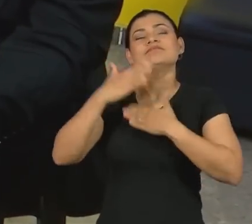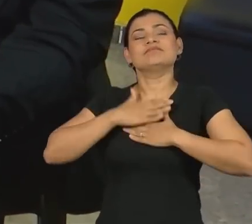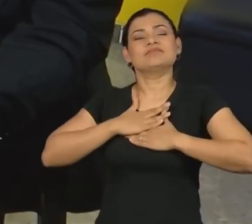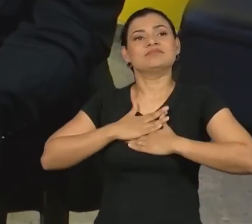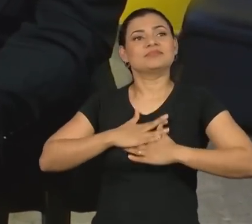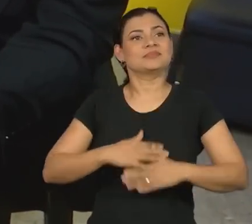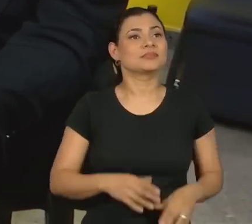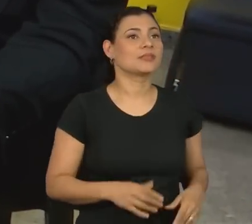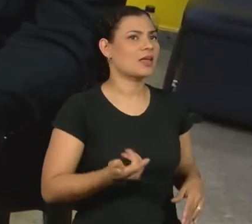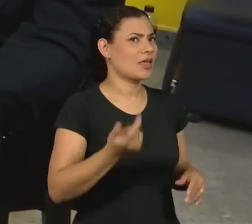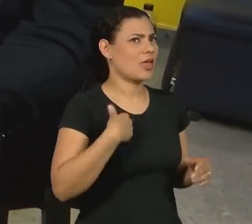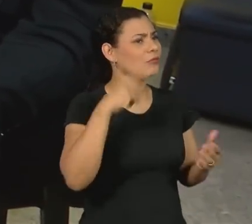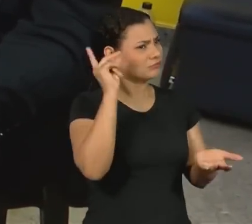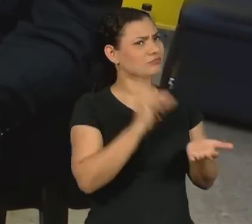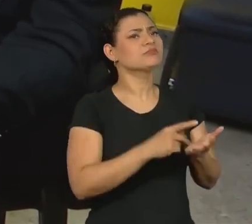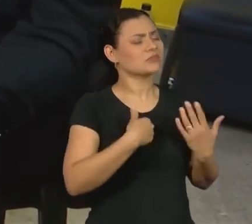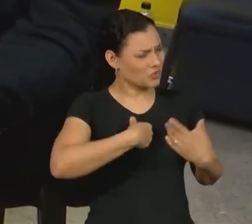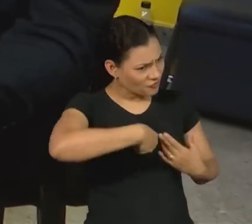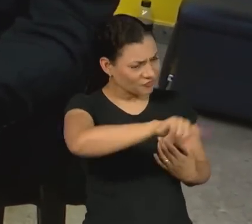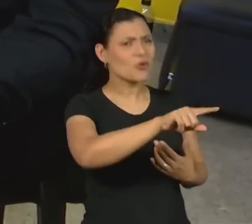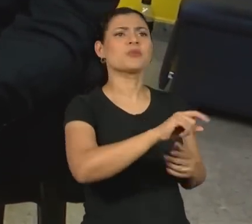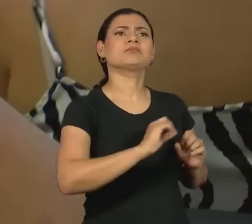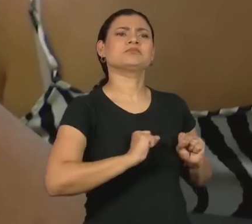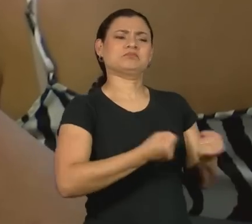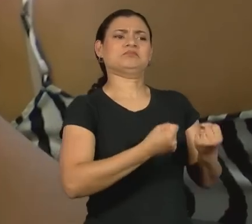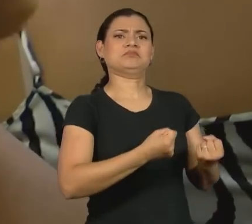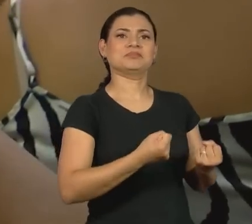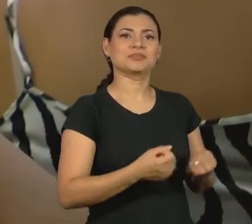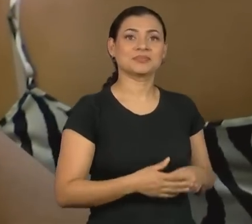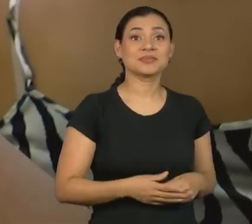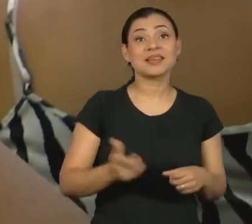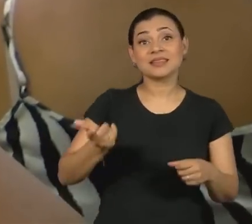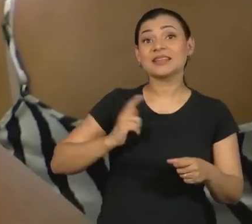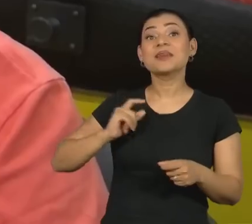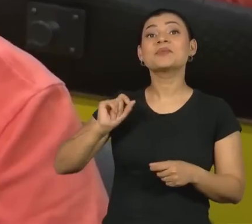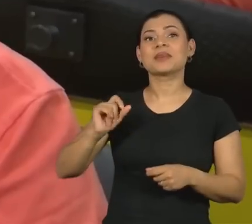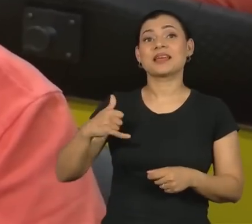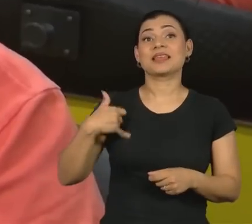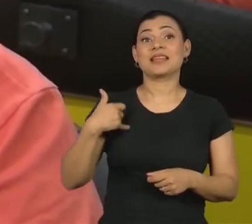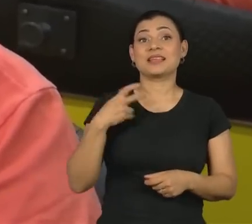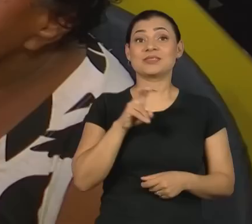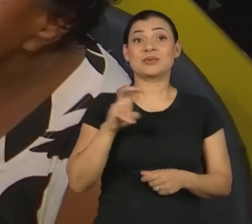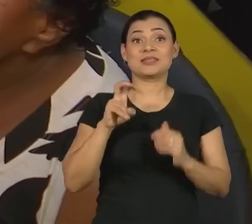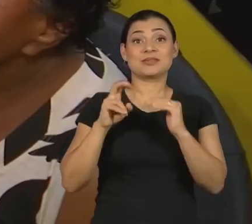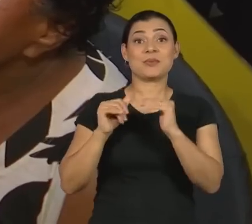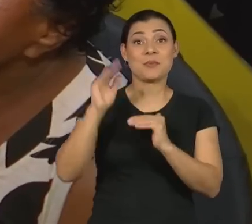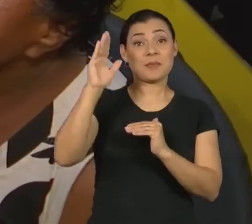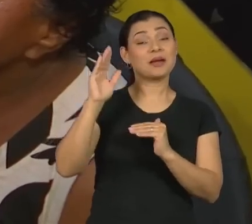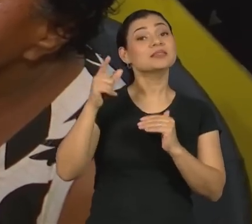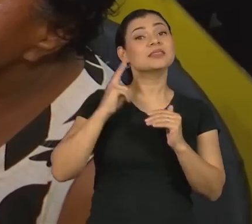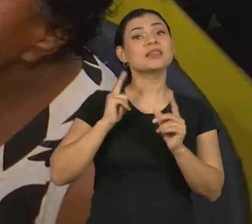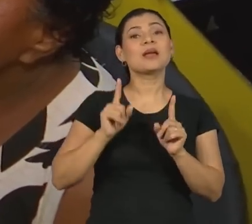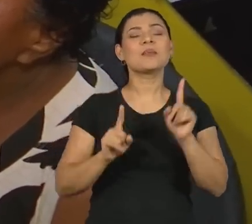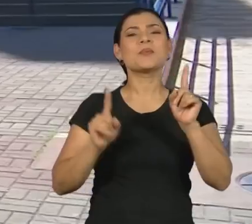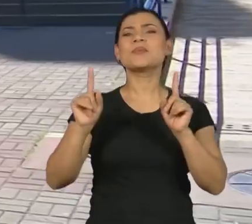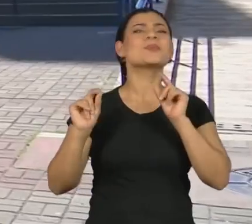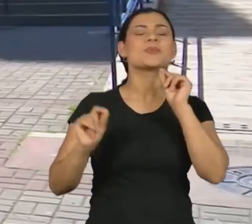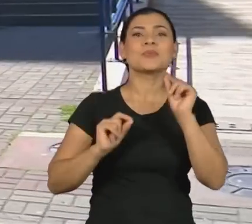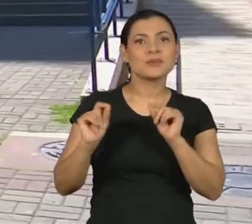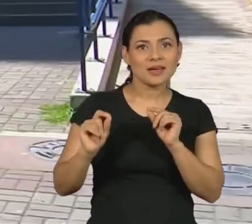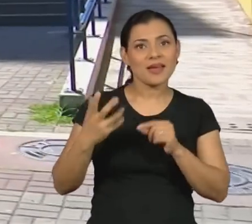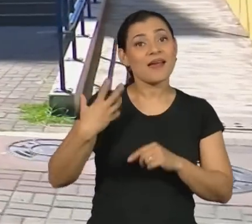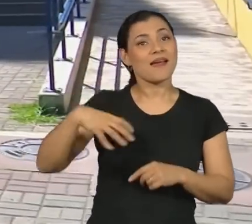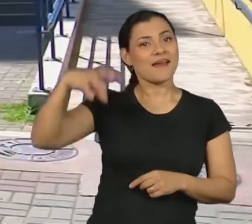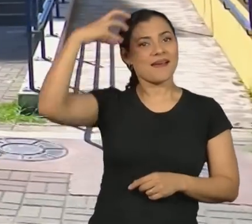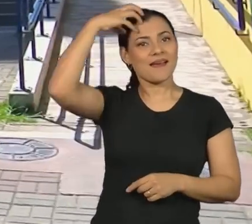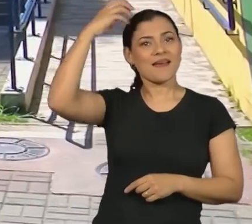não pensei duas vezes, eu falei, eu vou, seja o que Deus quiser. Elas têm mais de 55 anos e concorrem ao título Rainha